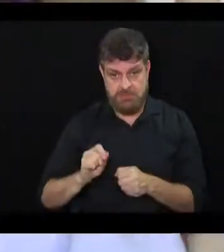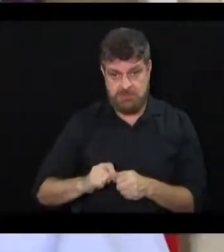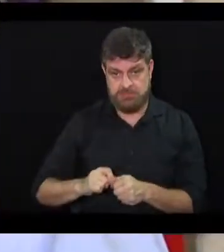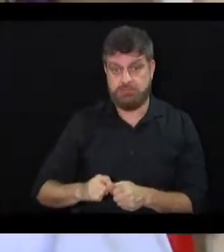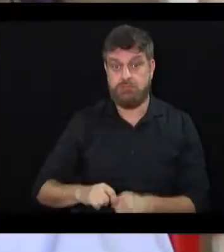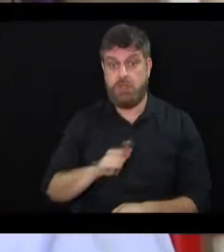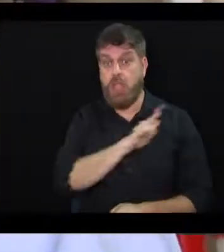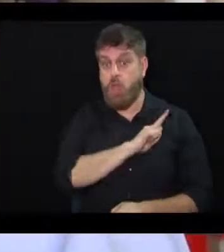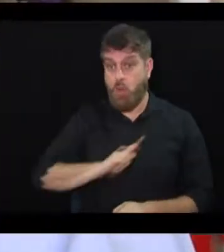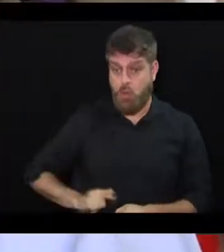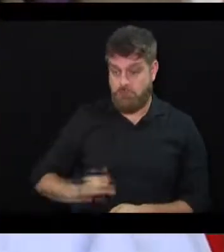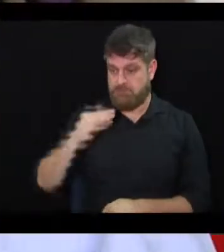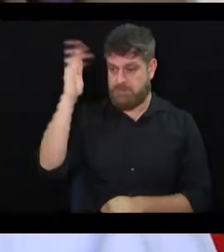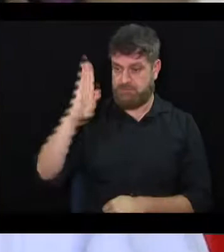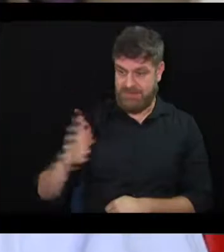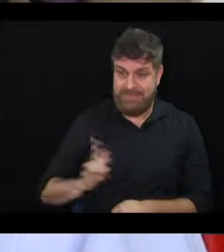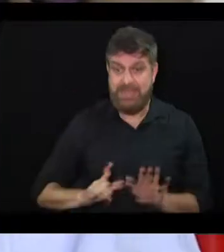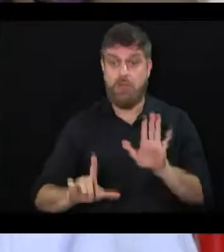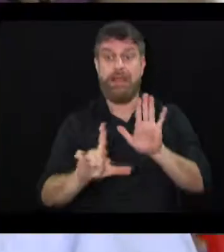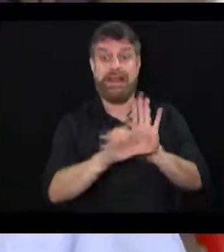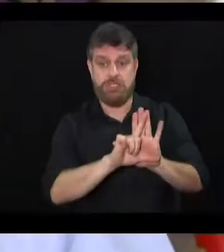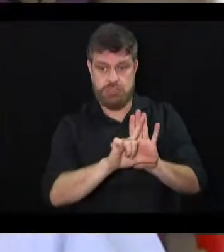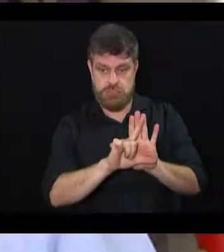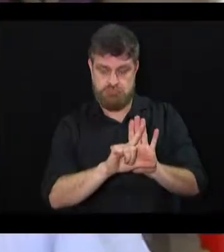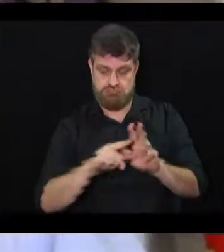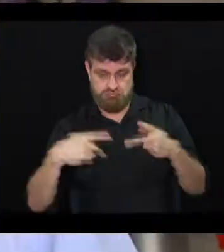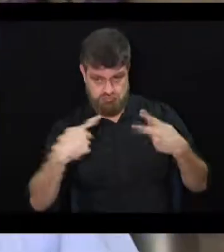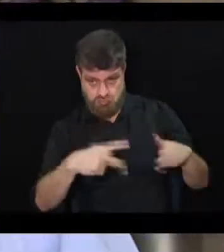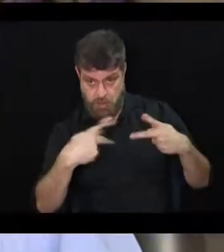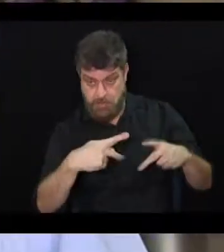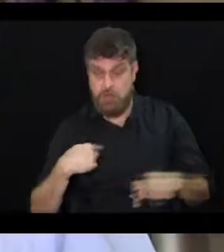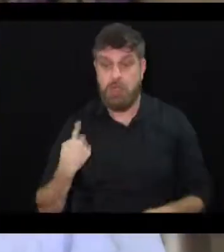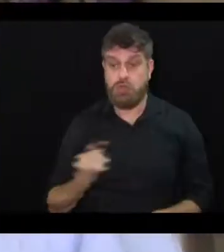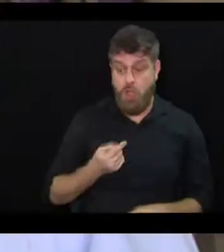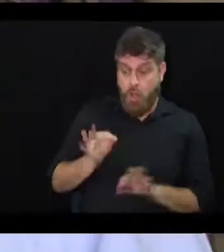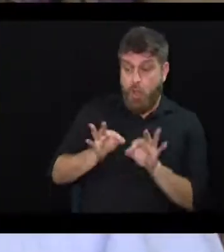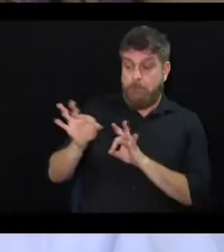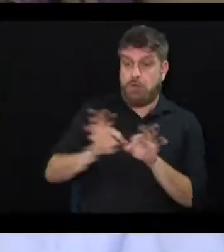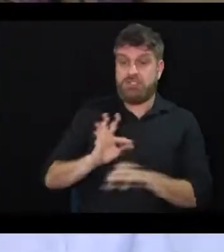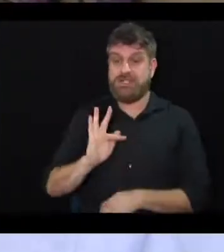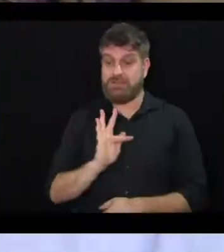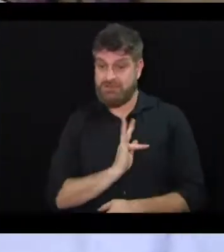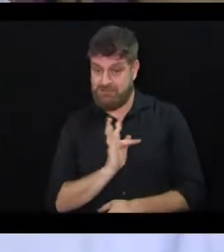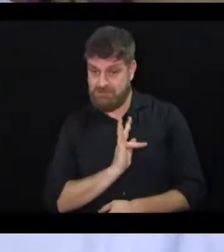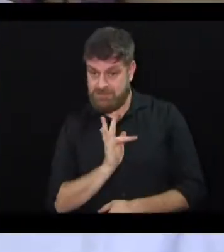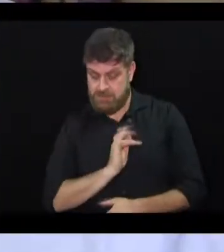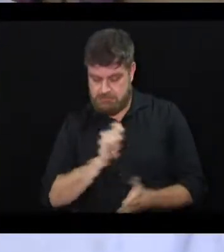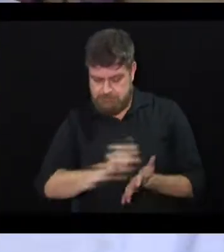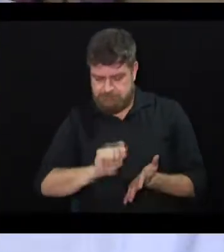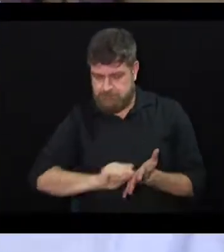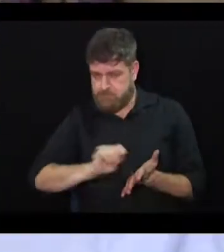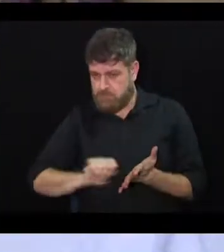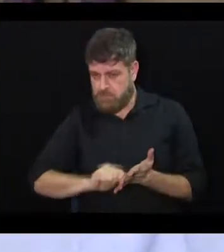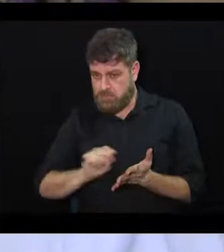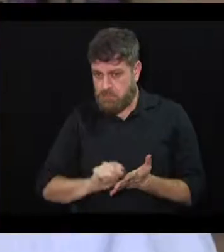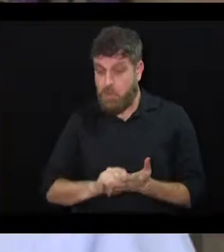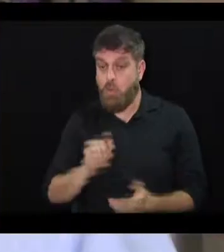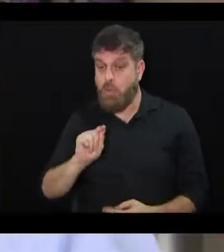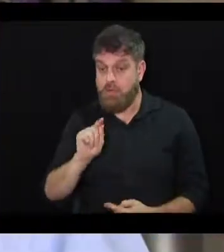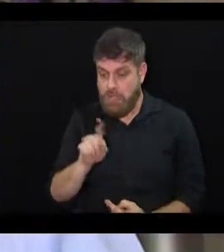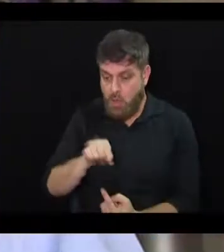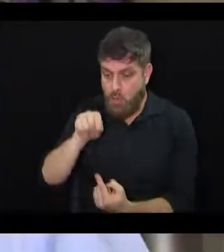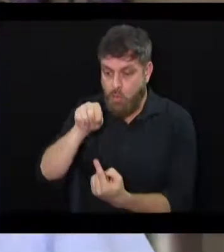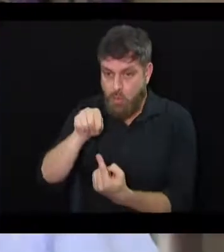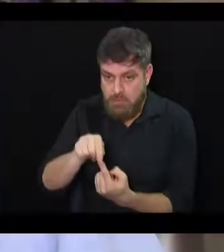é o governo federal através da legislação própria. Esse projeto do vereador Fernando Mendes, ele trata única e exclusivamente